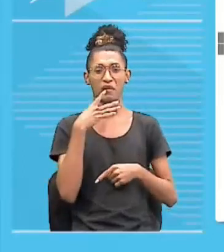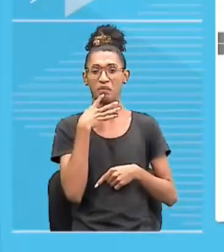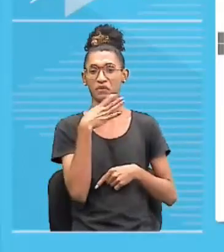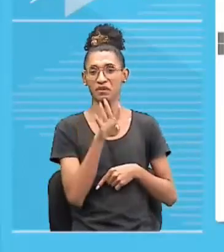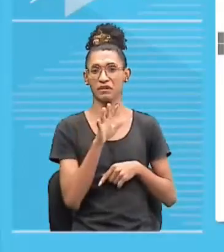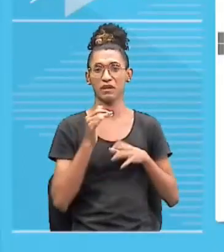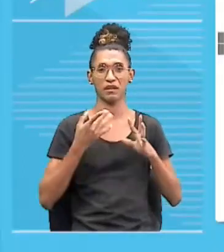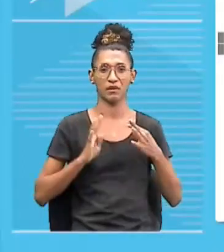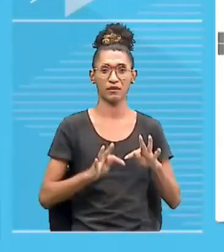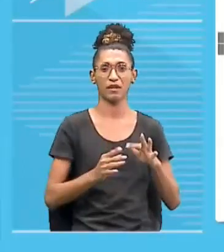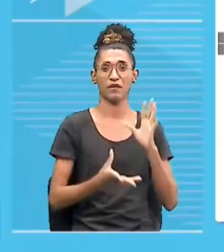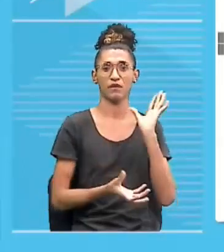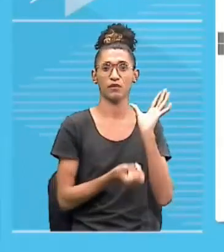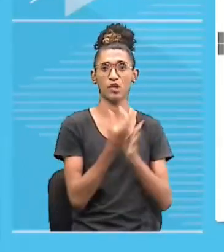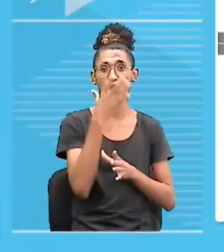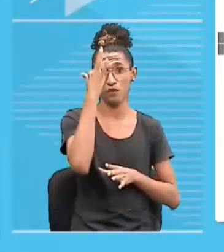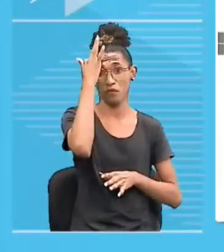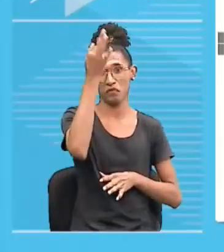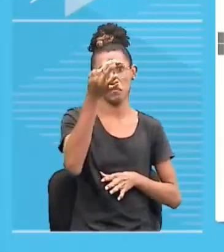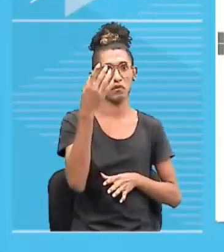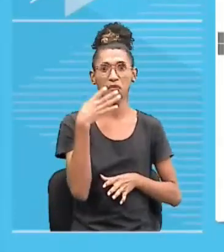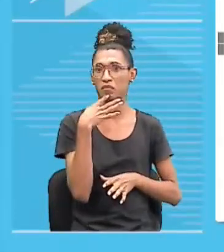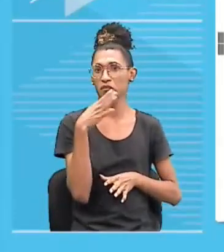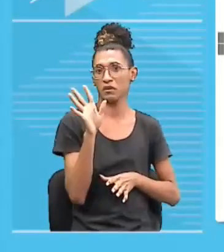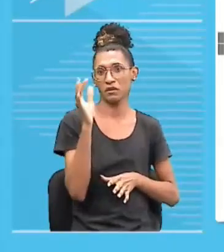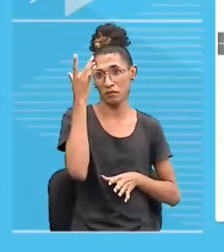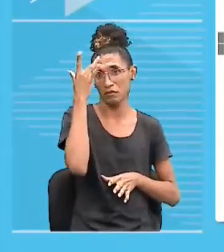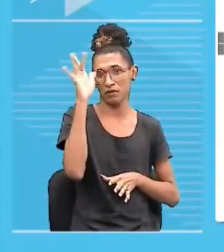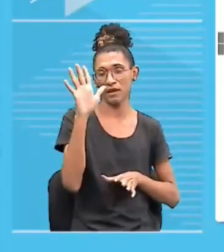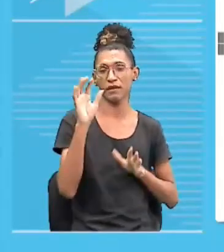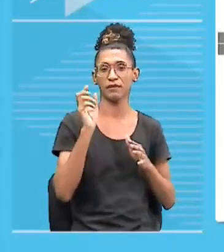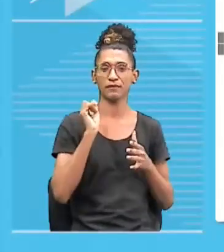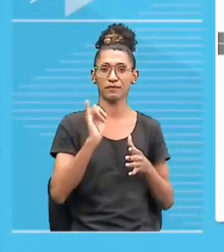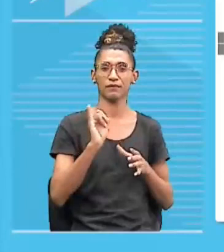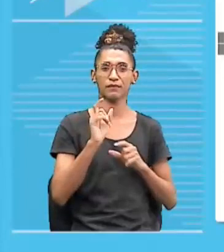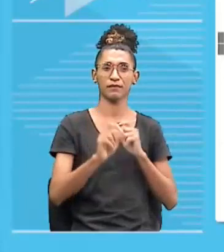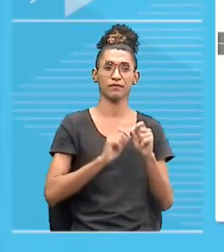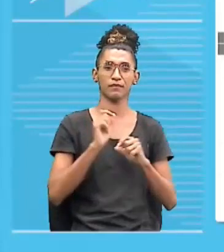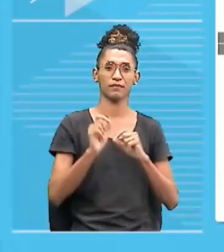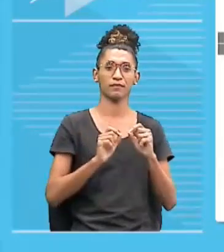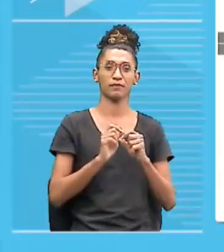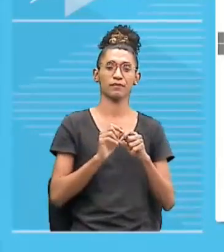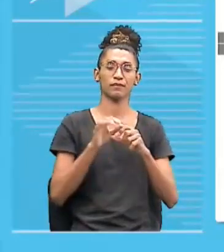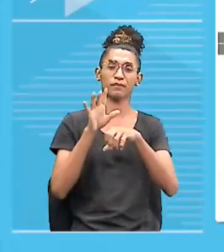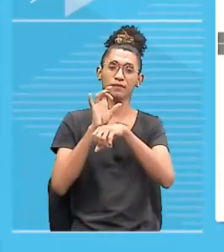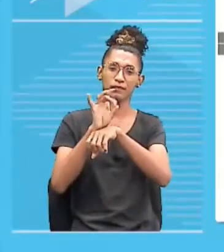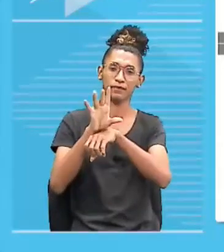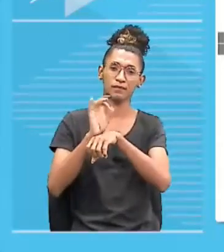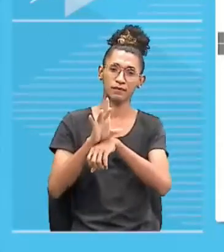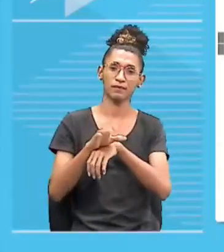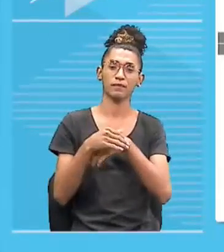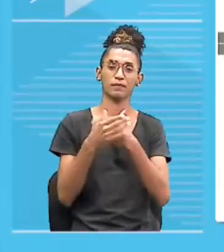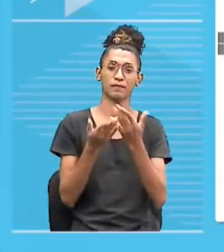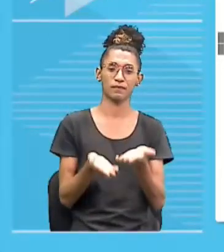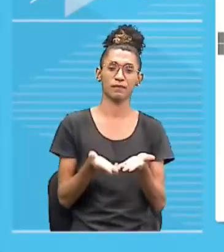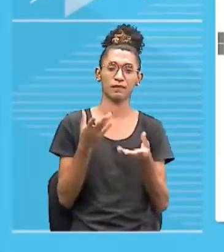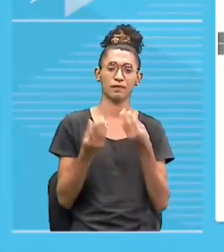que vai surgir amanhã. Então, assim, se eu posso dar para vocês uma dica, como